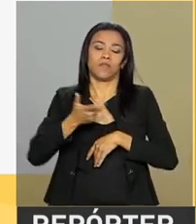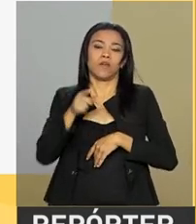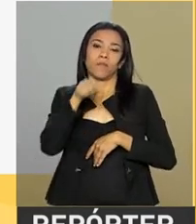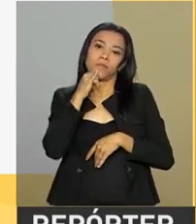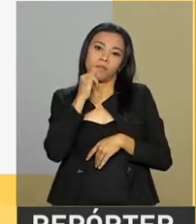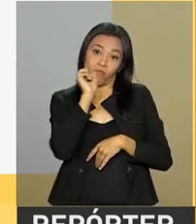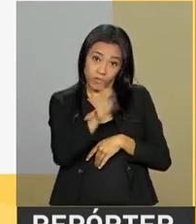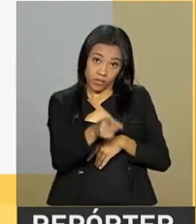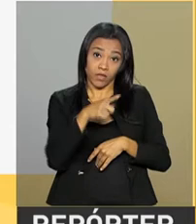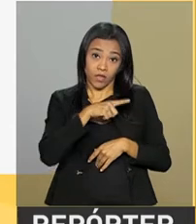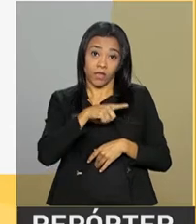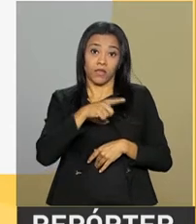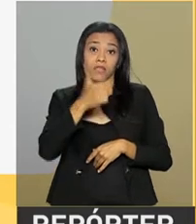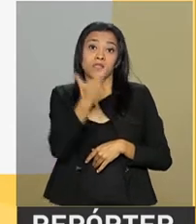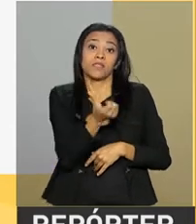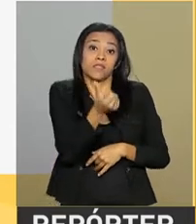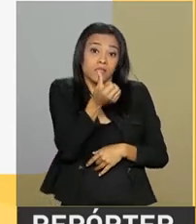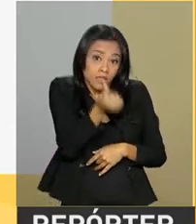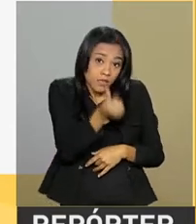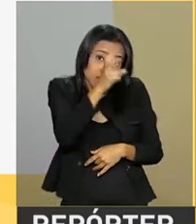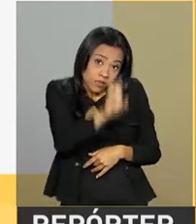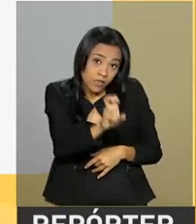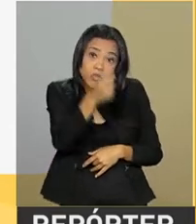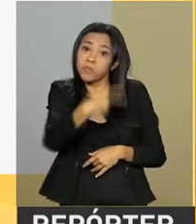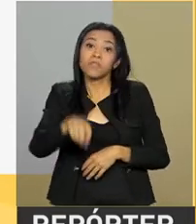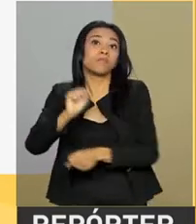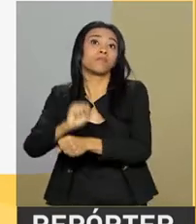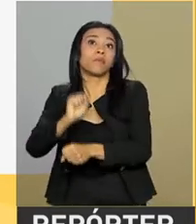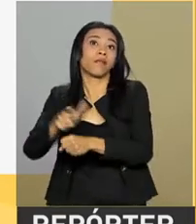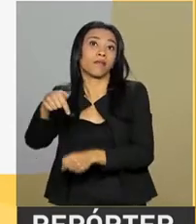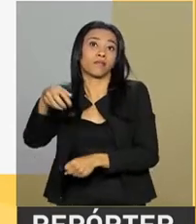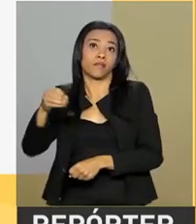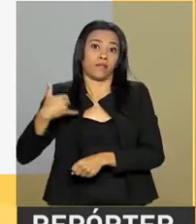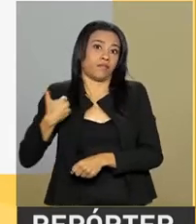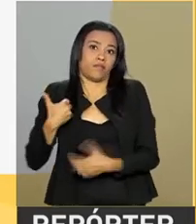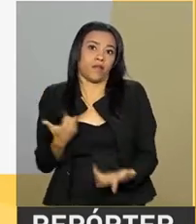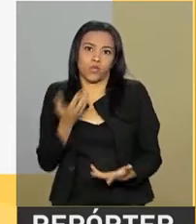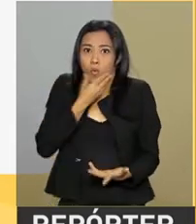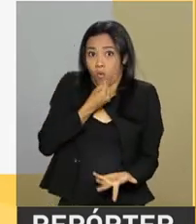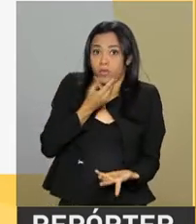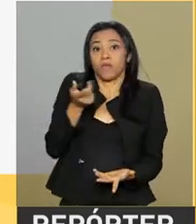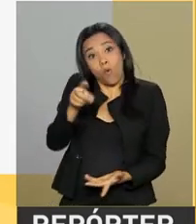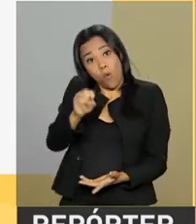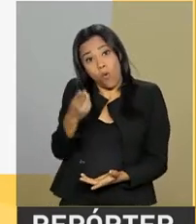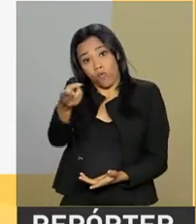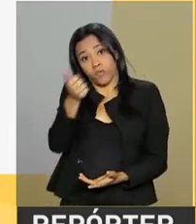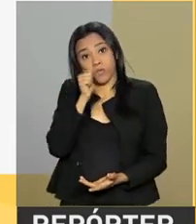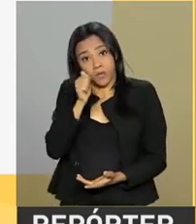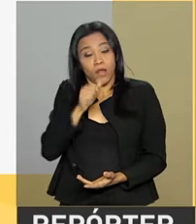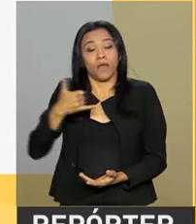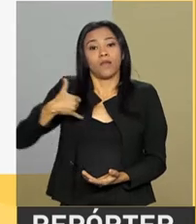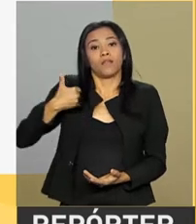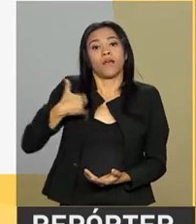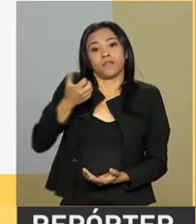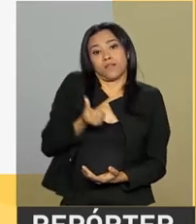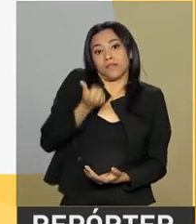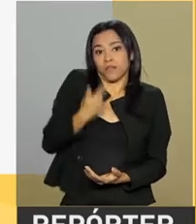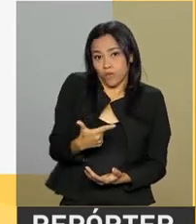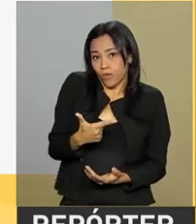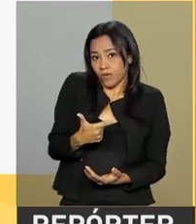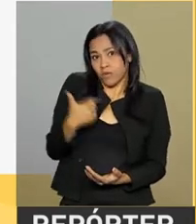que tem 65 anos precisa mais esperar setembro e se for homem ou você mulher que tem 62 anos